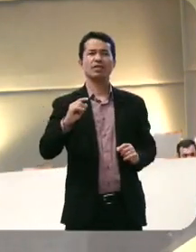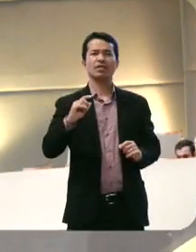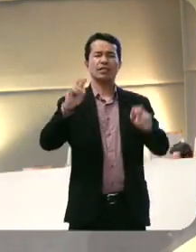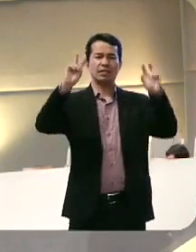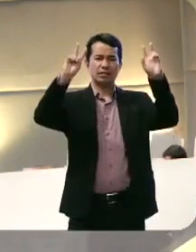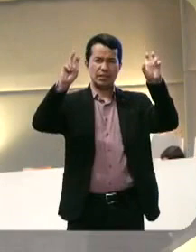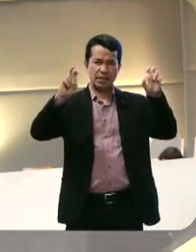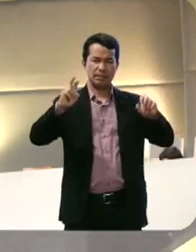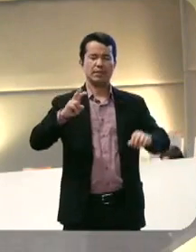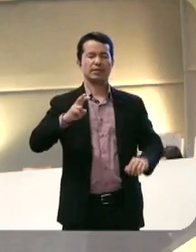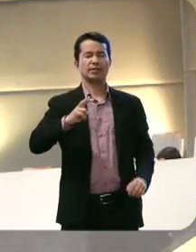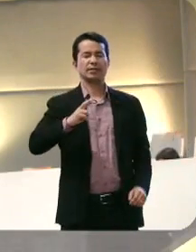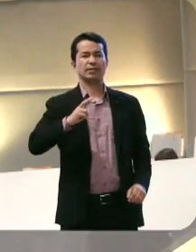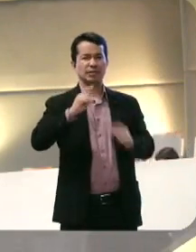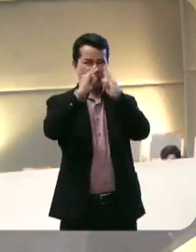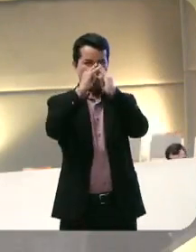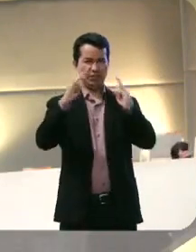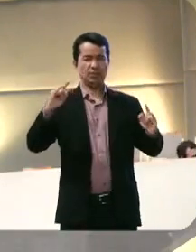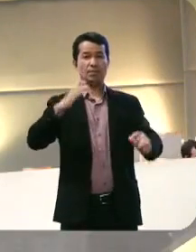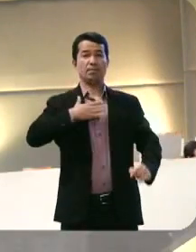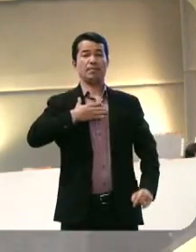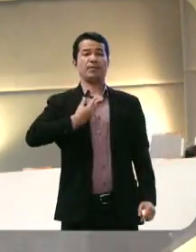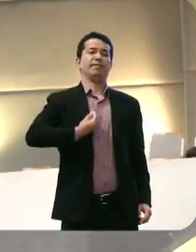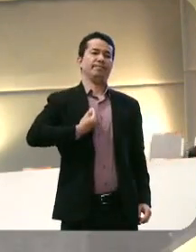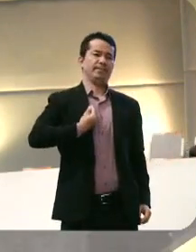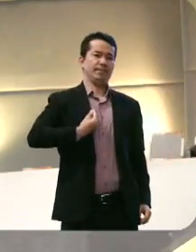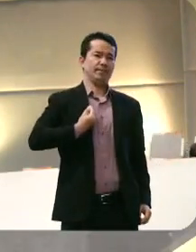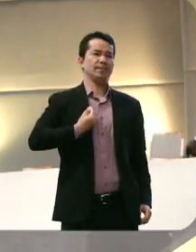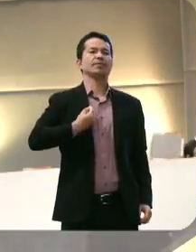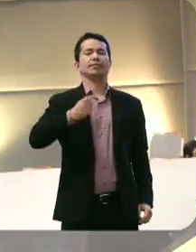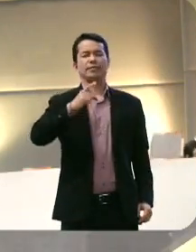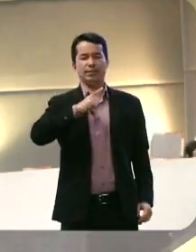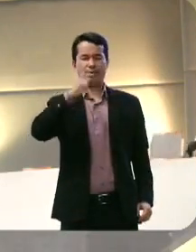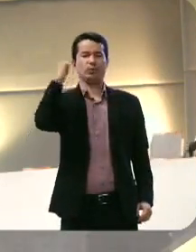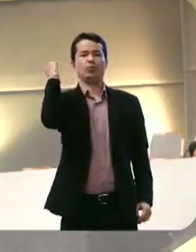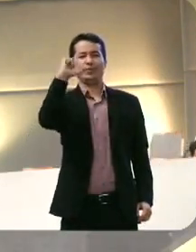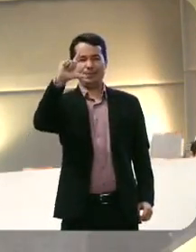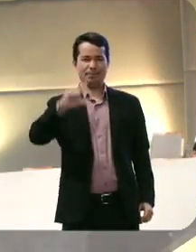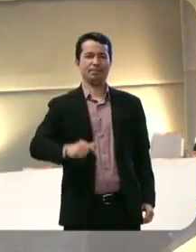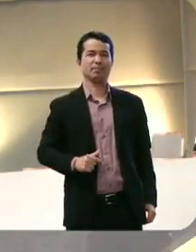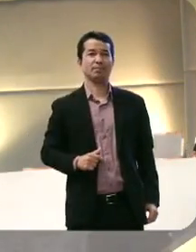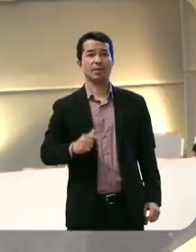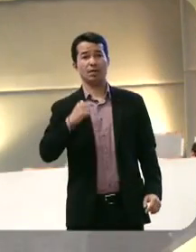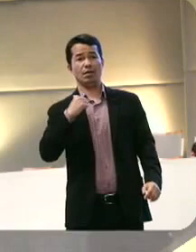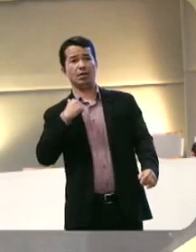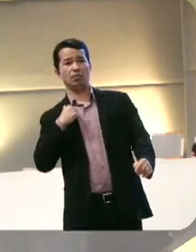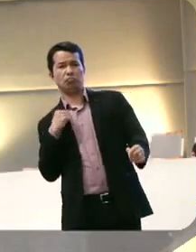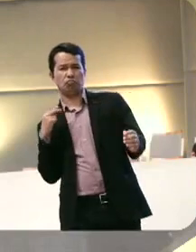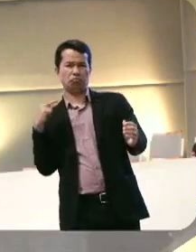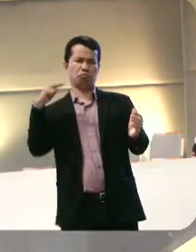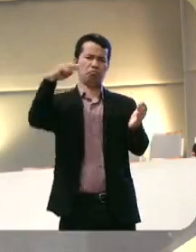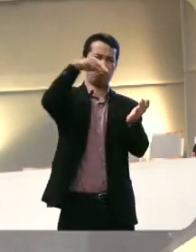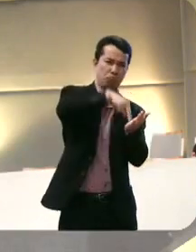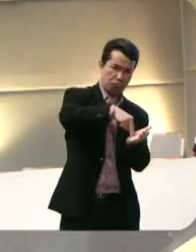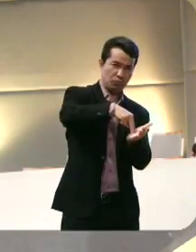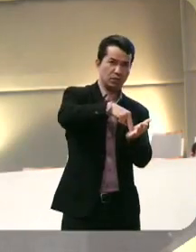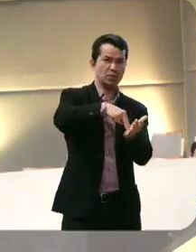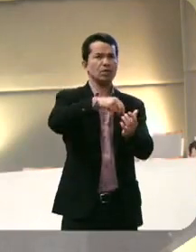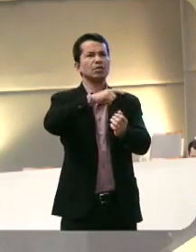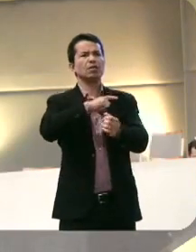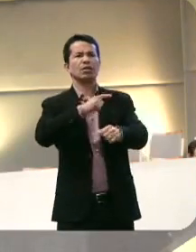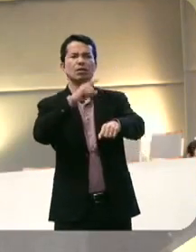Jeito, retiro de cura e restauração. E eu fui para aquele lugar e no meio daquela programação havia